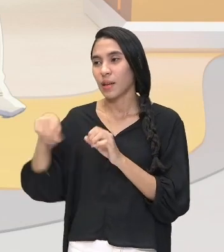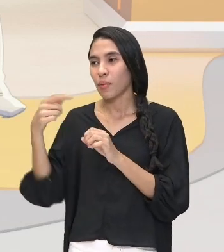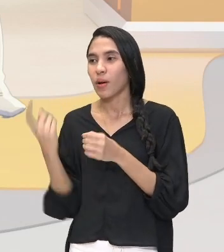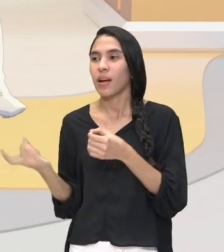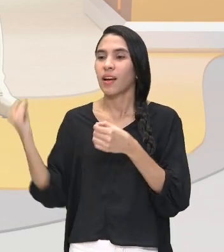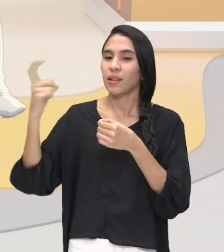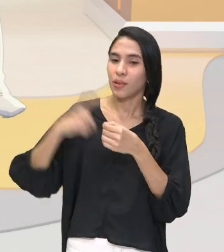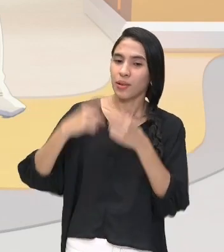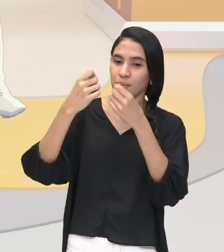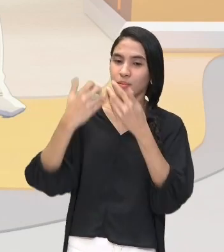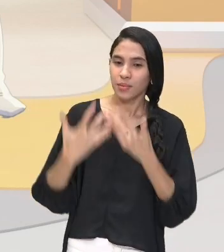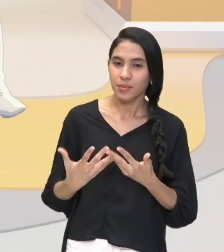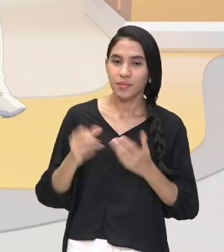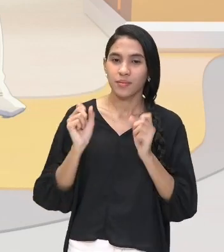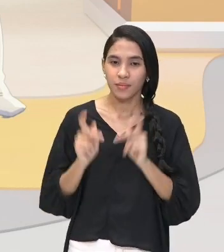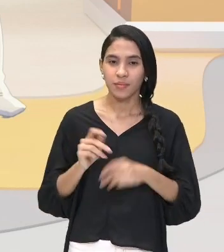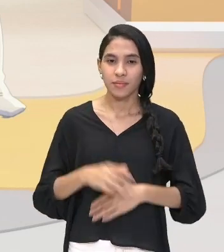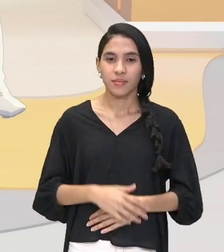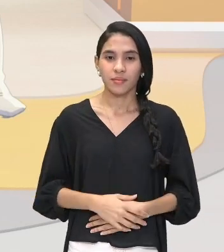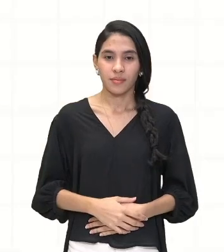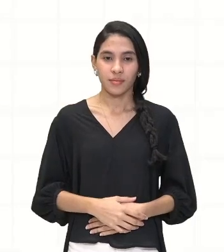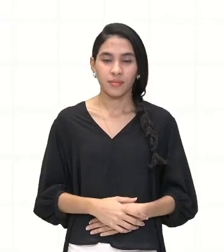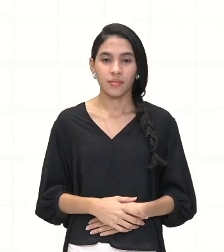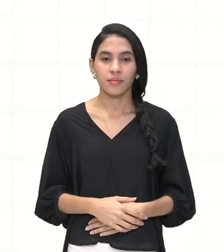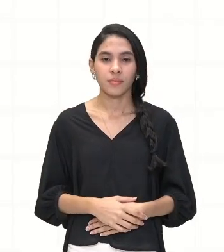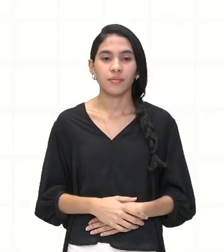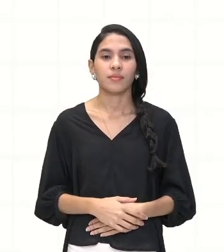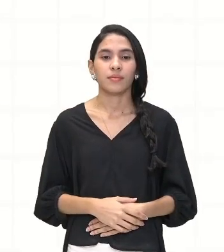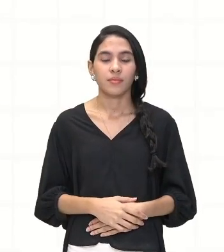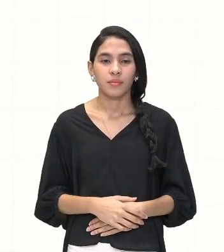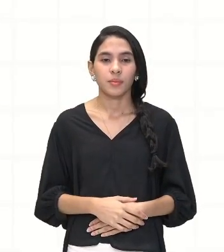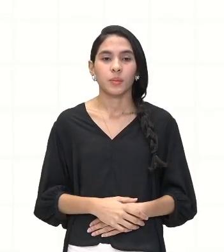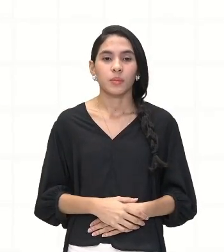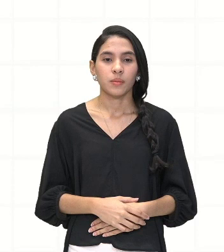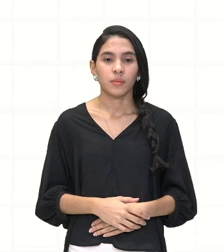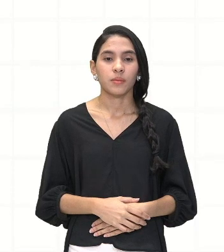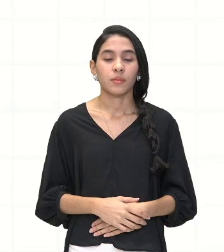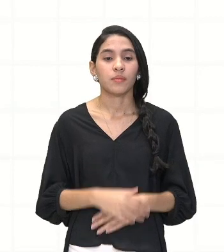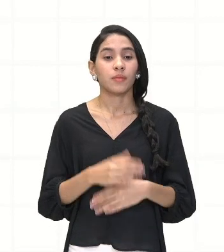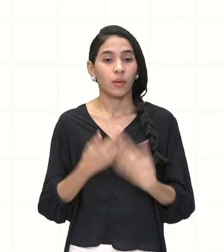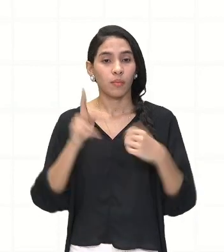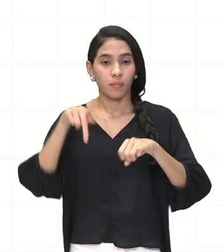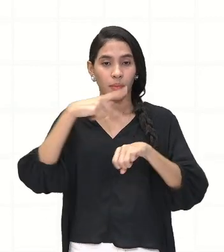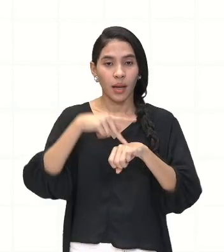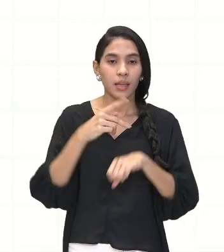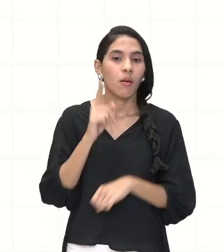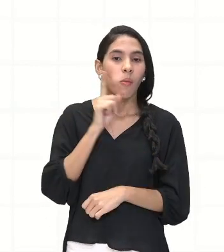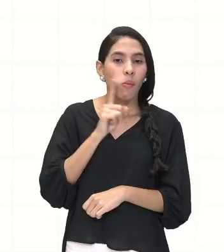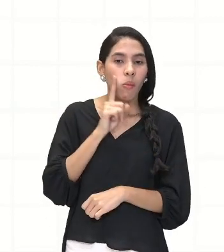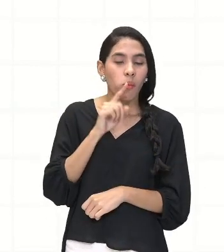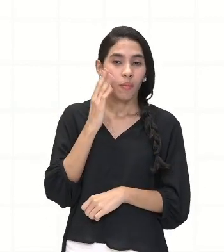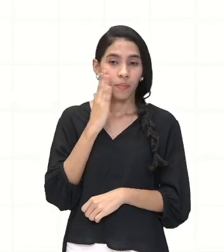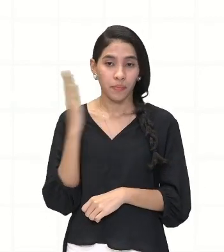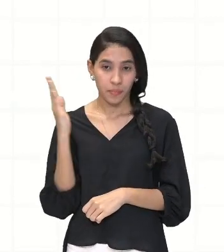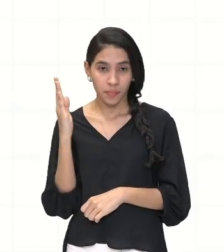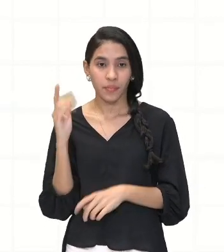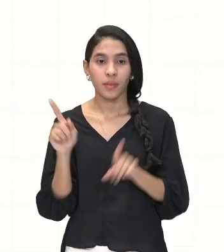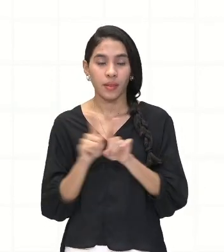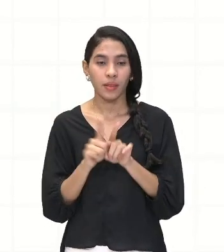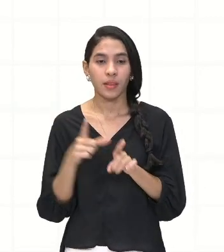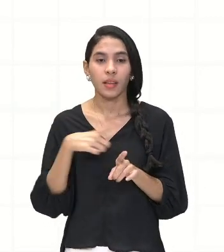pouquinho mais sobre ele. Então, em países como a Inglaterra, já falamos, houve